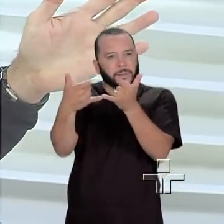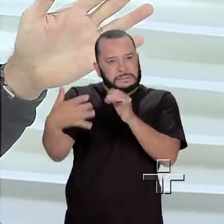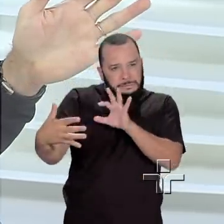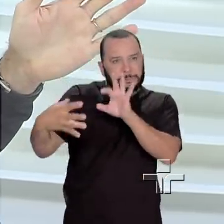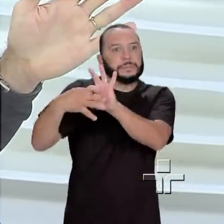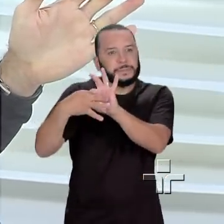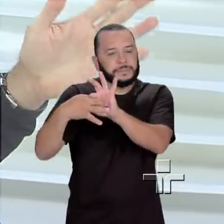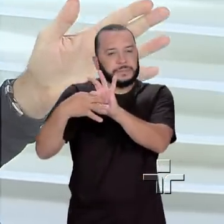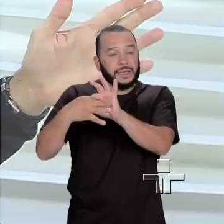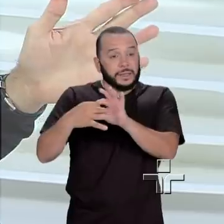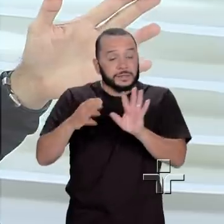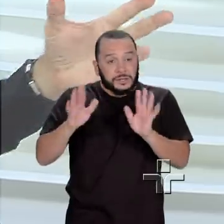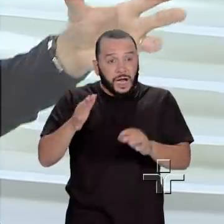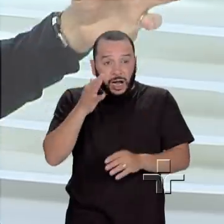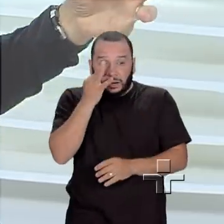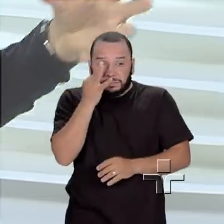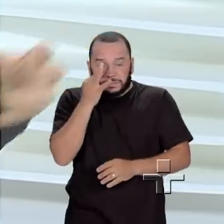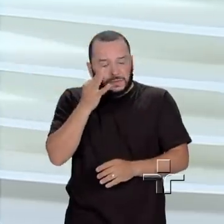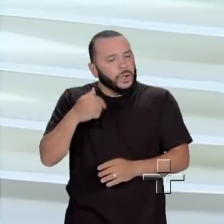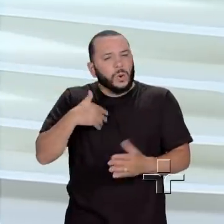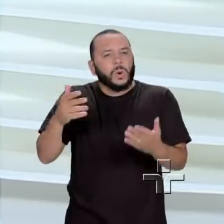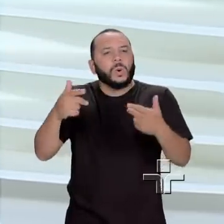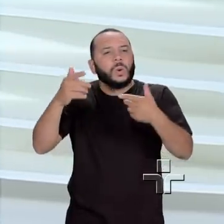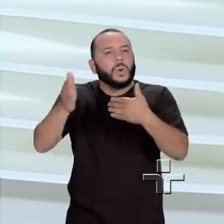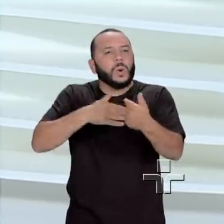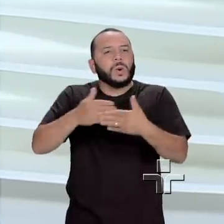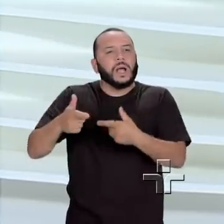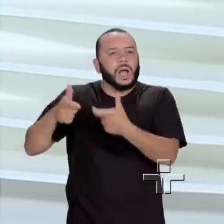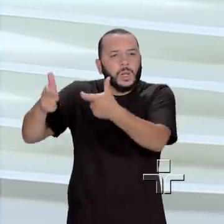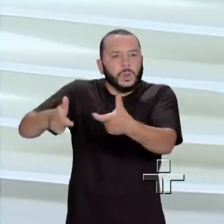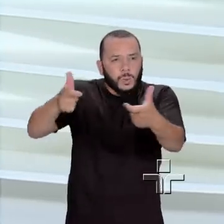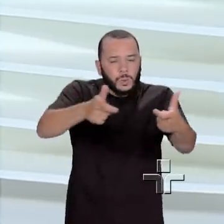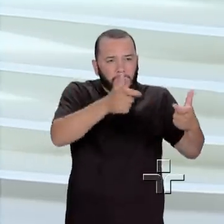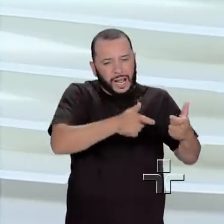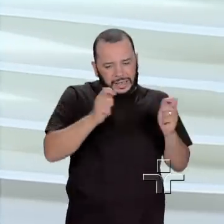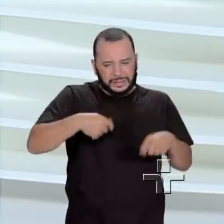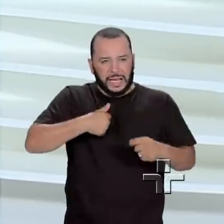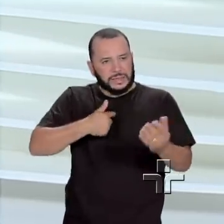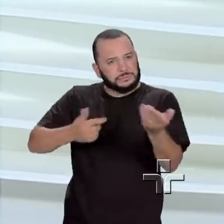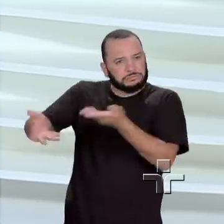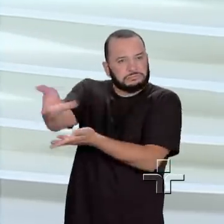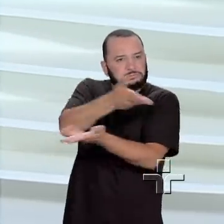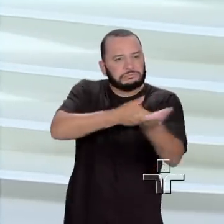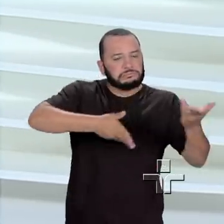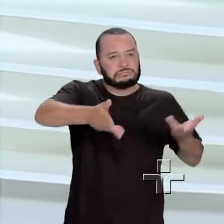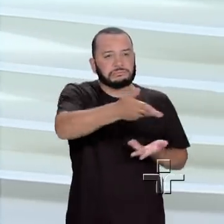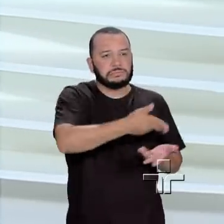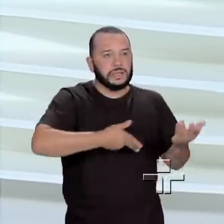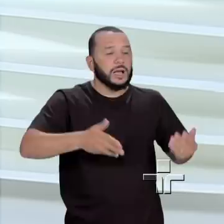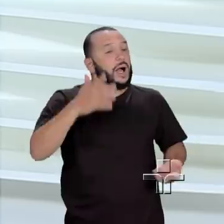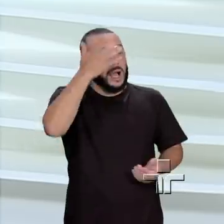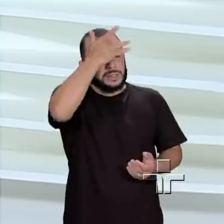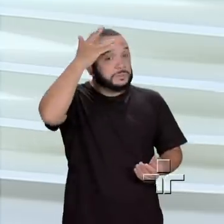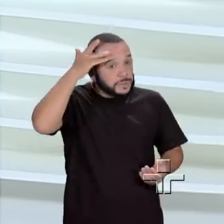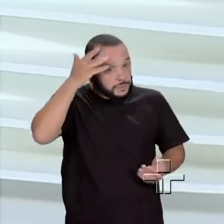desincronizou e deslocalizou o ambiente de interação. De repente, essas pessoas passaram a estar online, em tempo